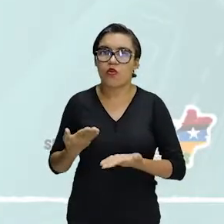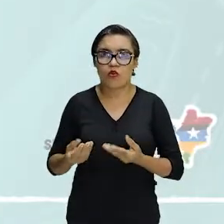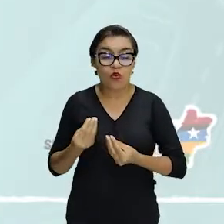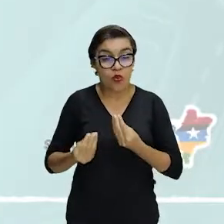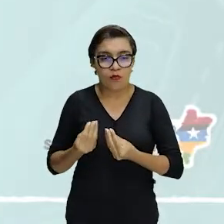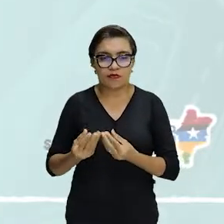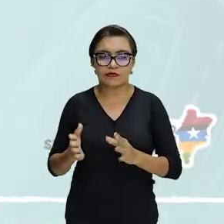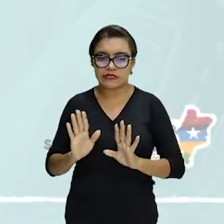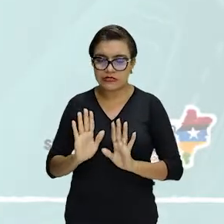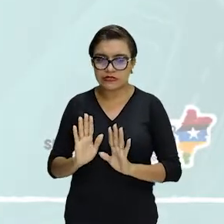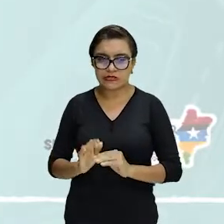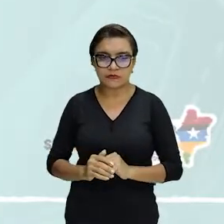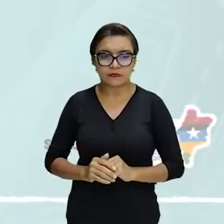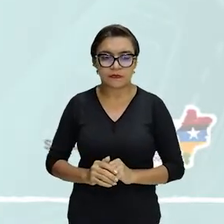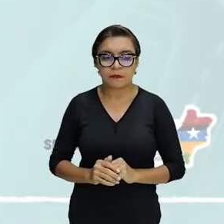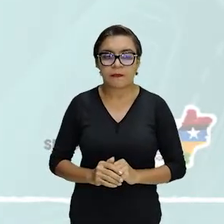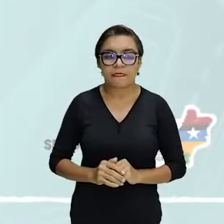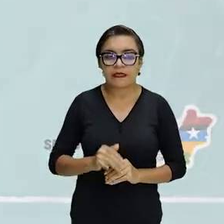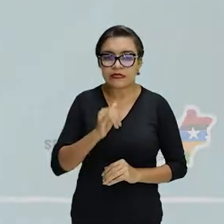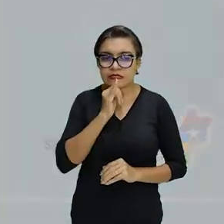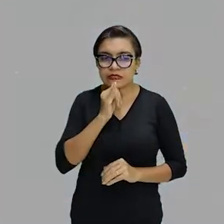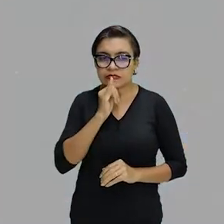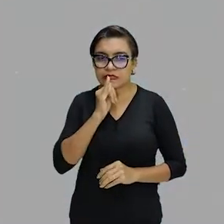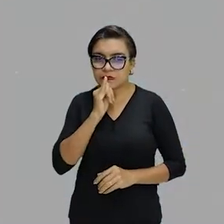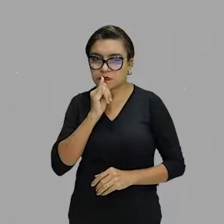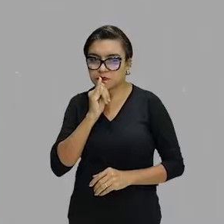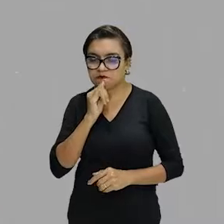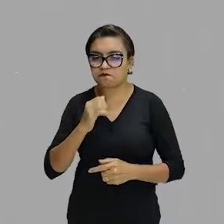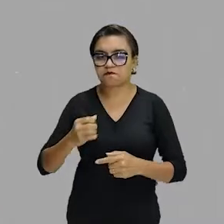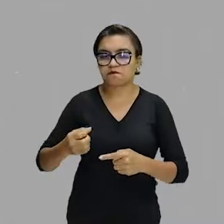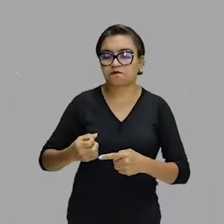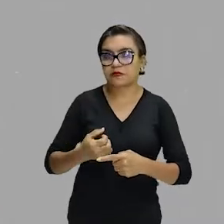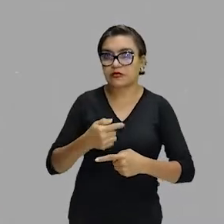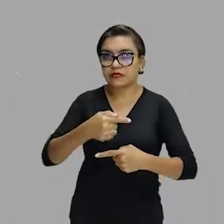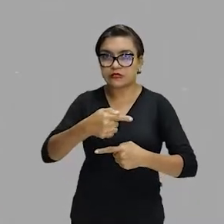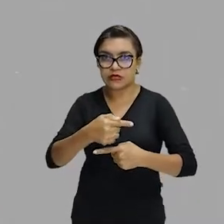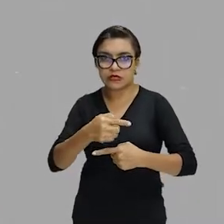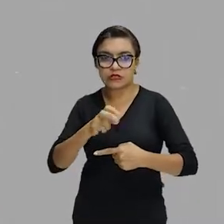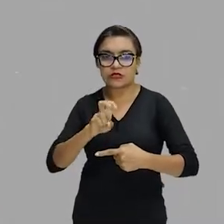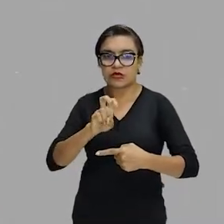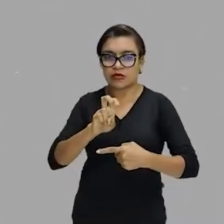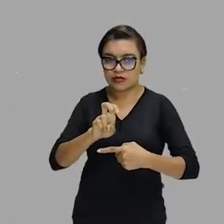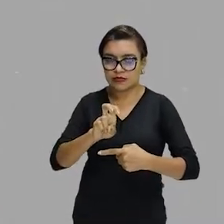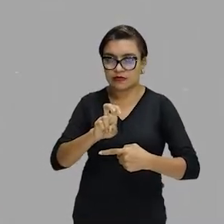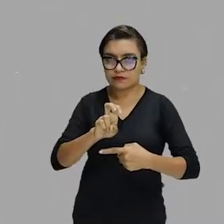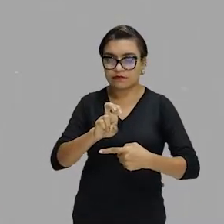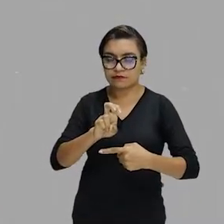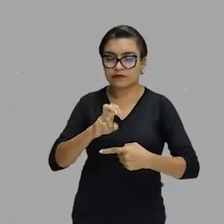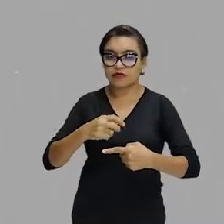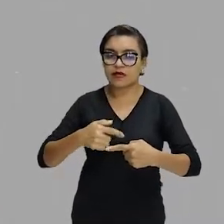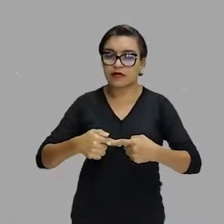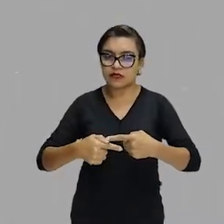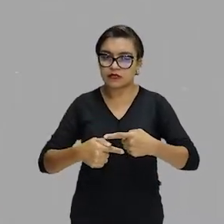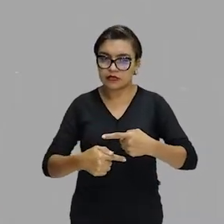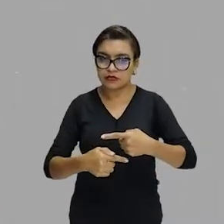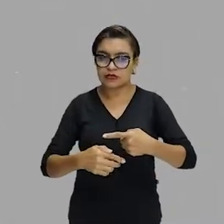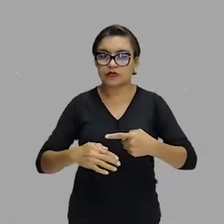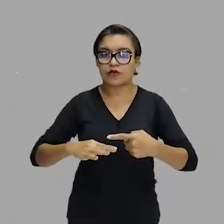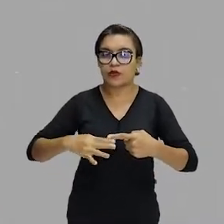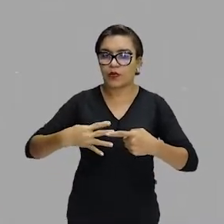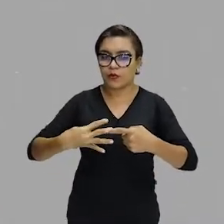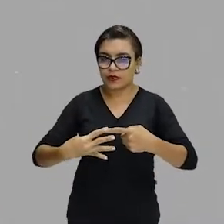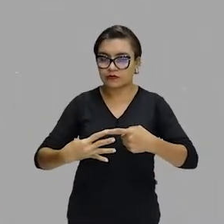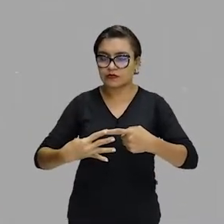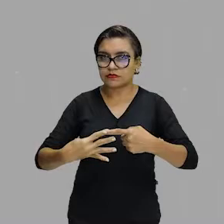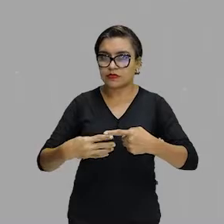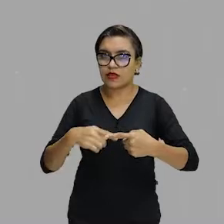eu tenho 7 elevado à quinta dividido por 7 elevado à quarta. Vou desenvolver essa potência no numerador e no denominador. Então, eu